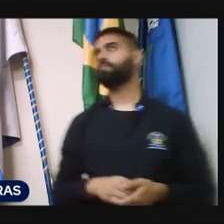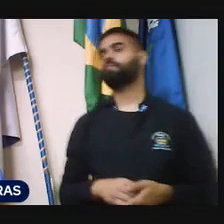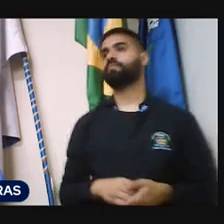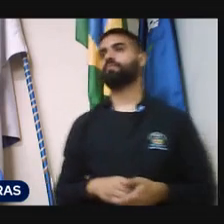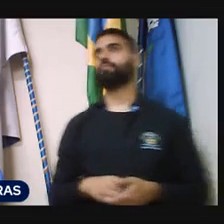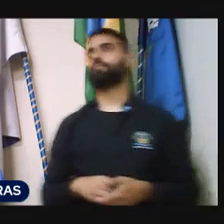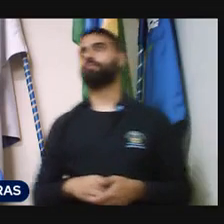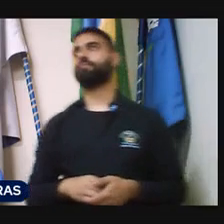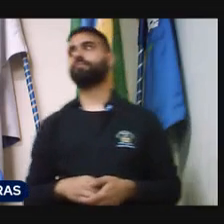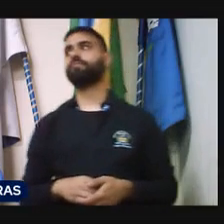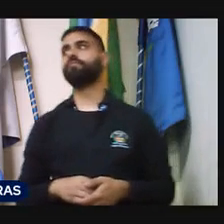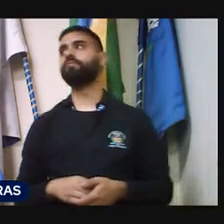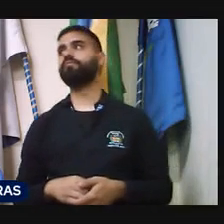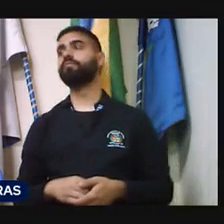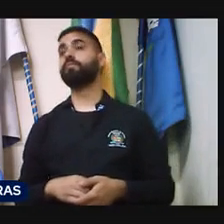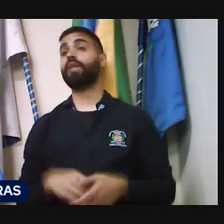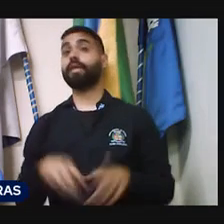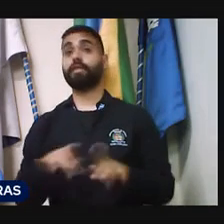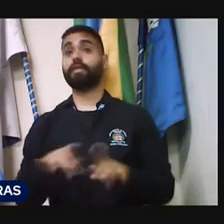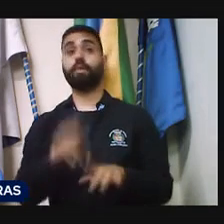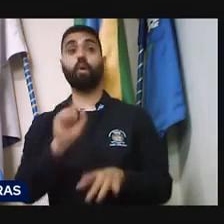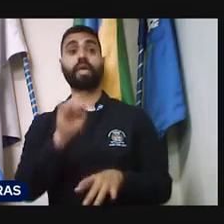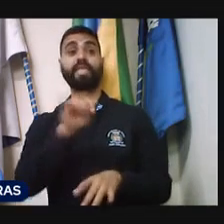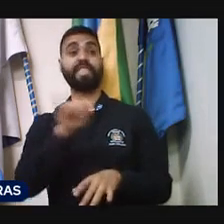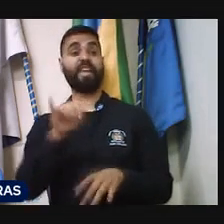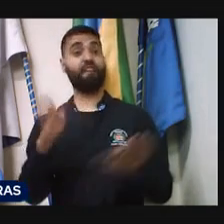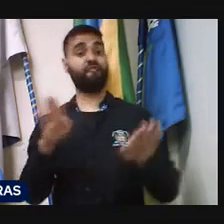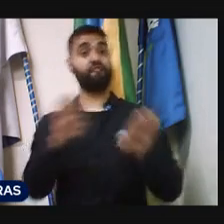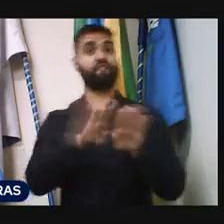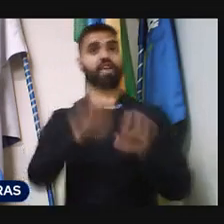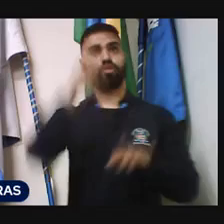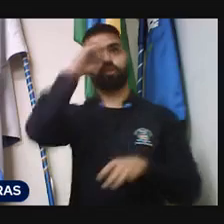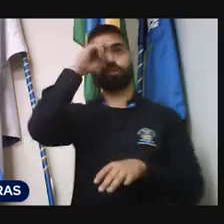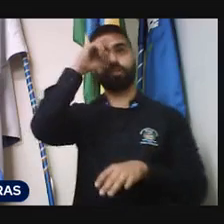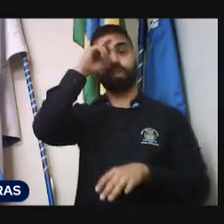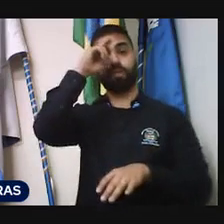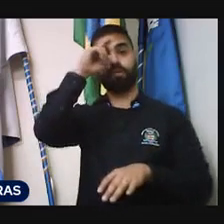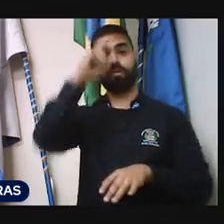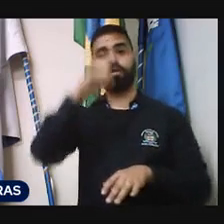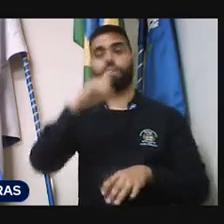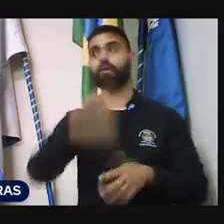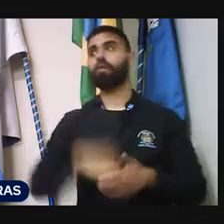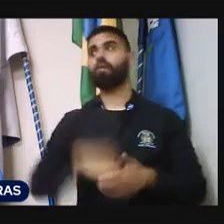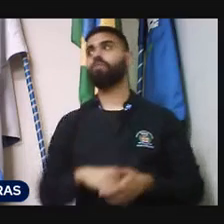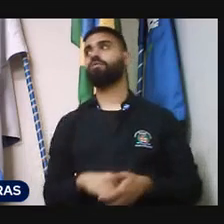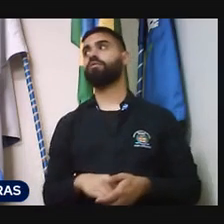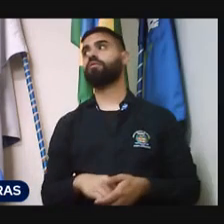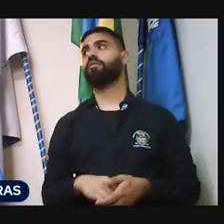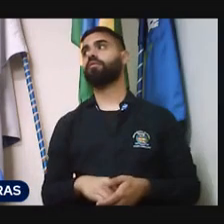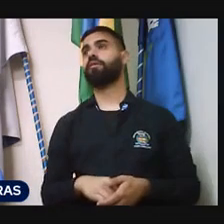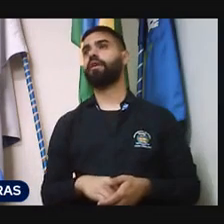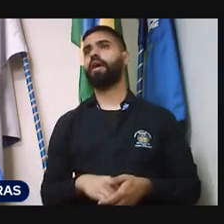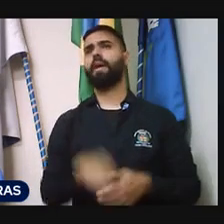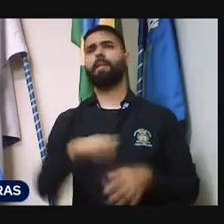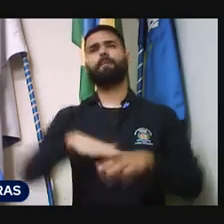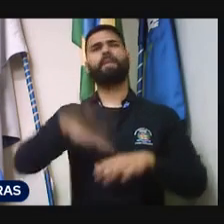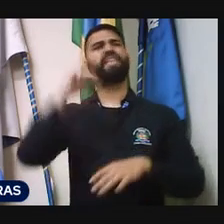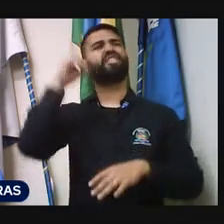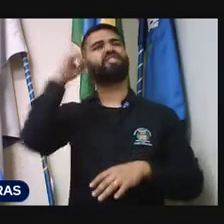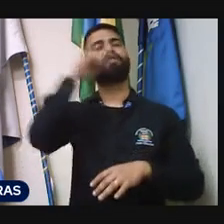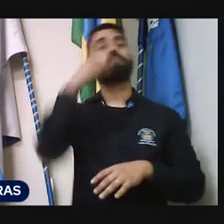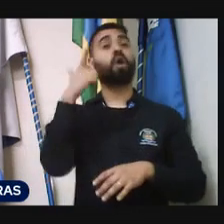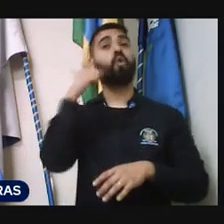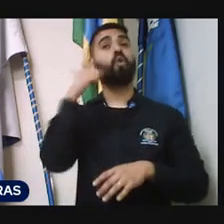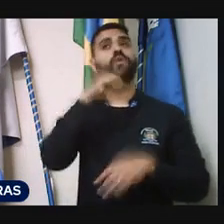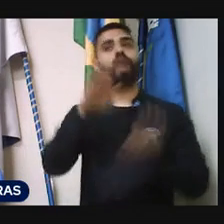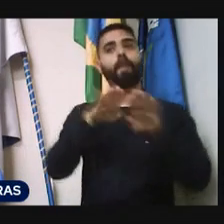quando se fecha uma unidade hospitalar Pedro pior fica para reabre é